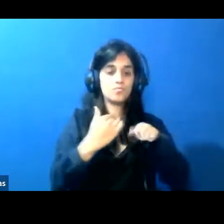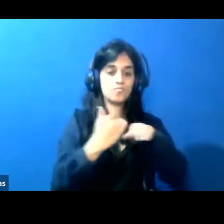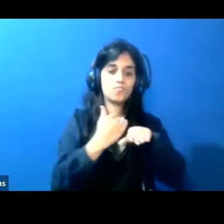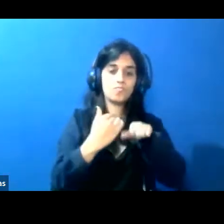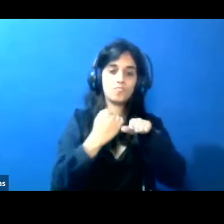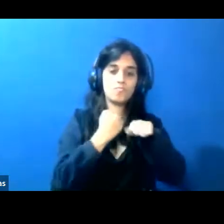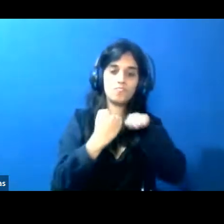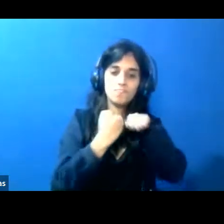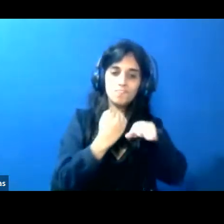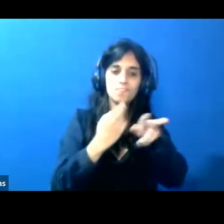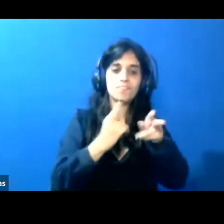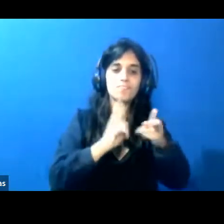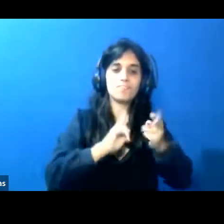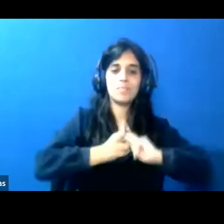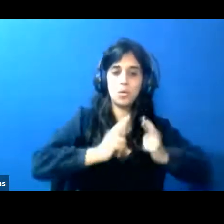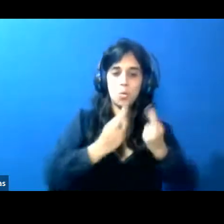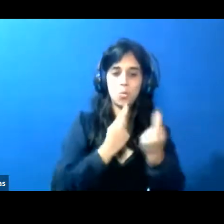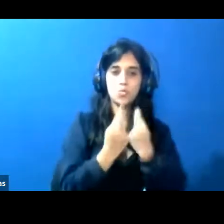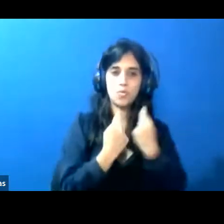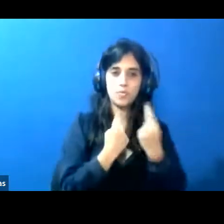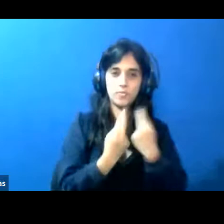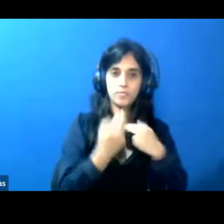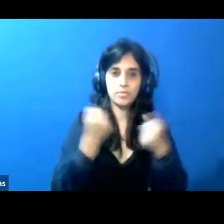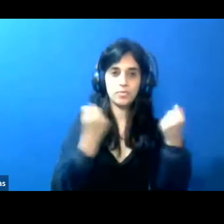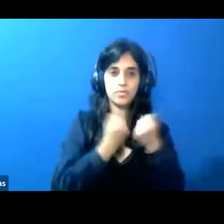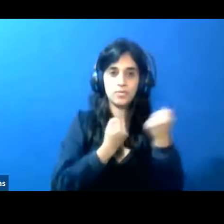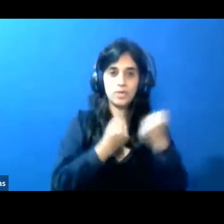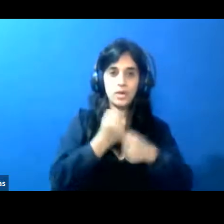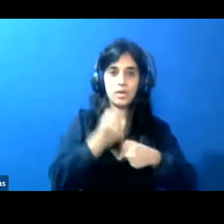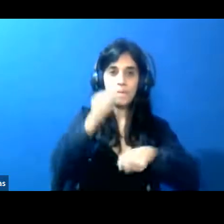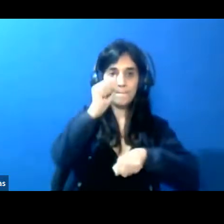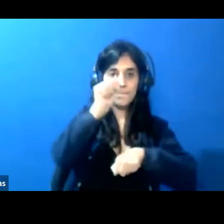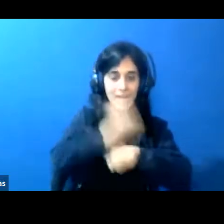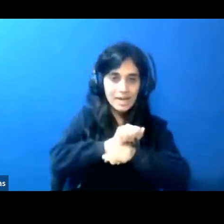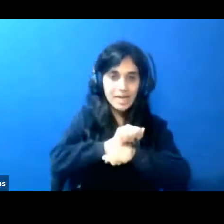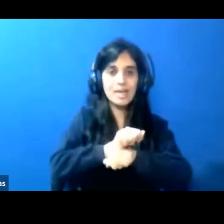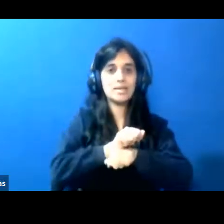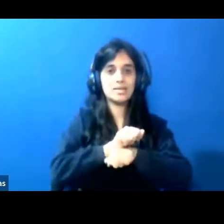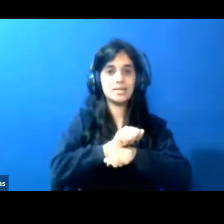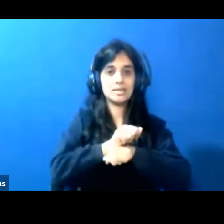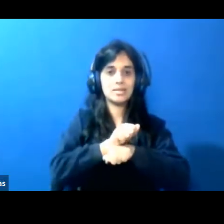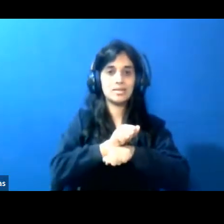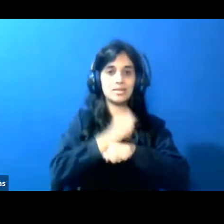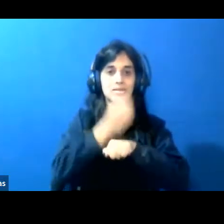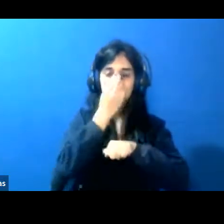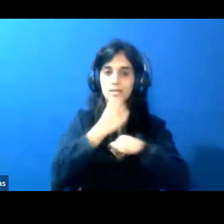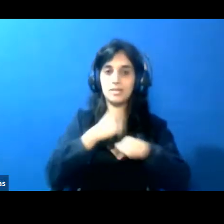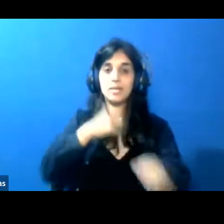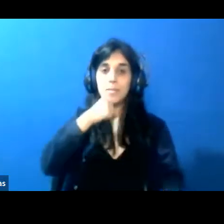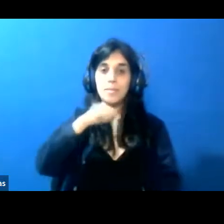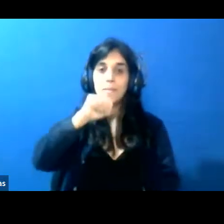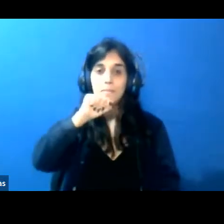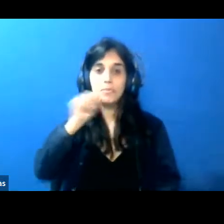carro, aqui parada, né, no estacionamento. A minha mãe está aqui junto comigo.